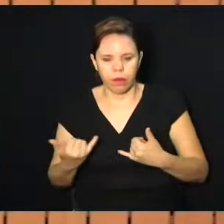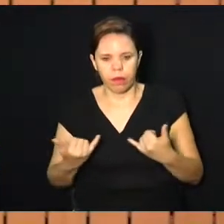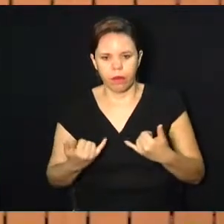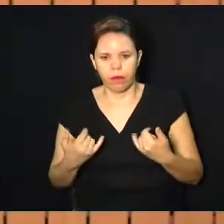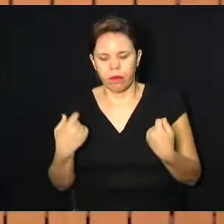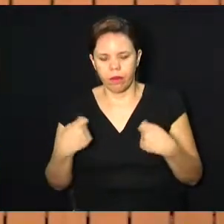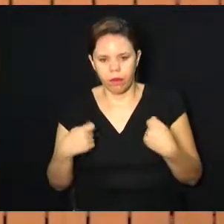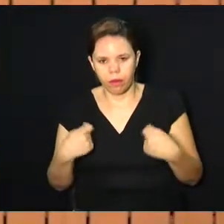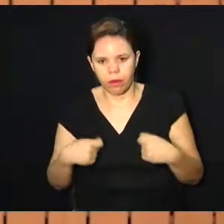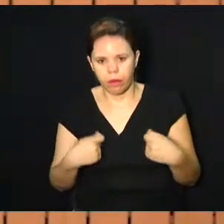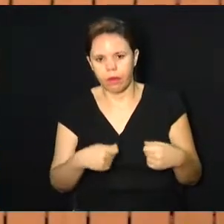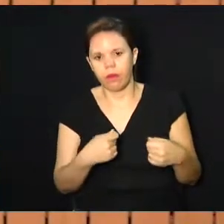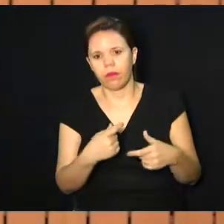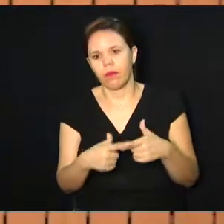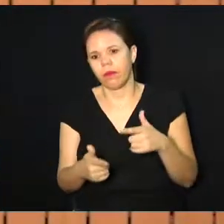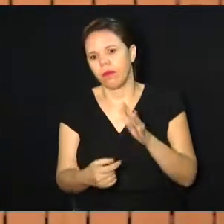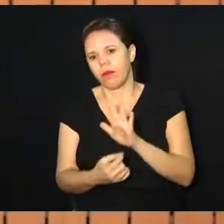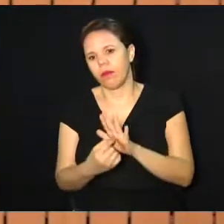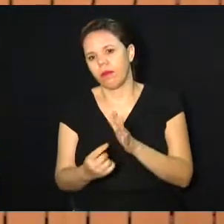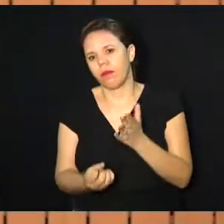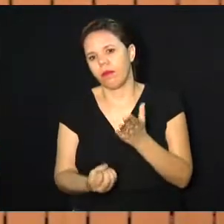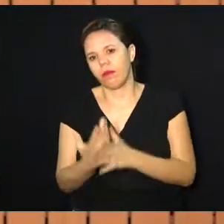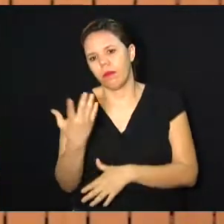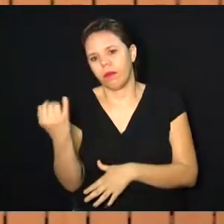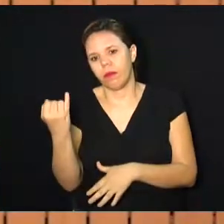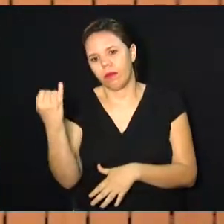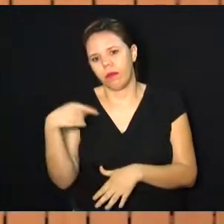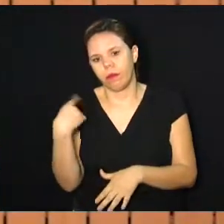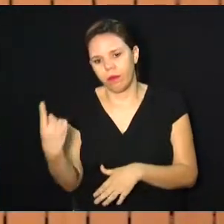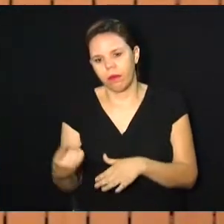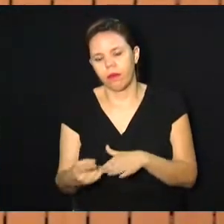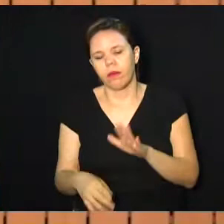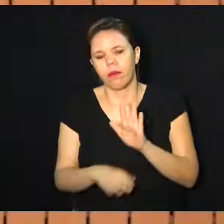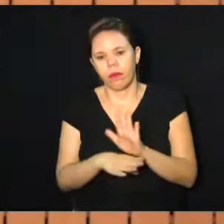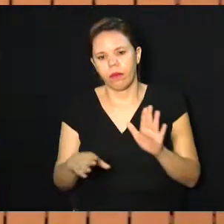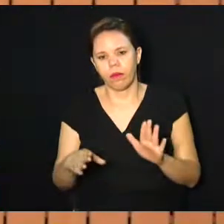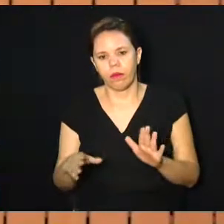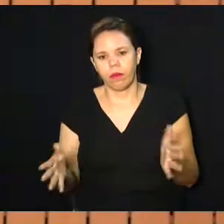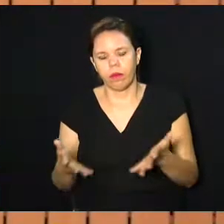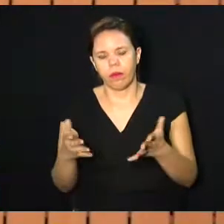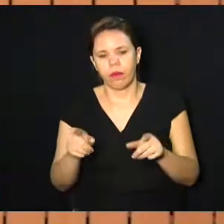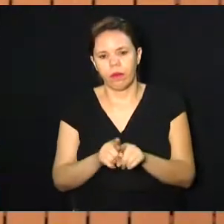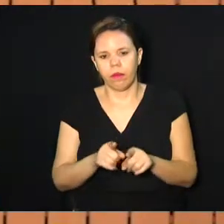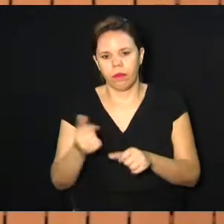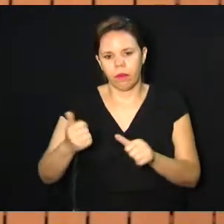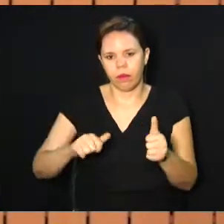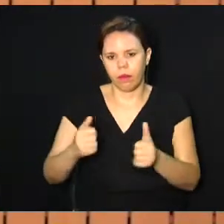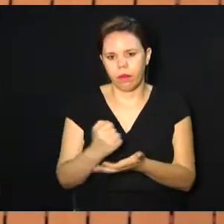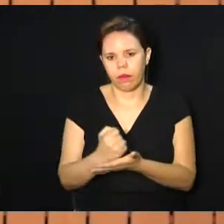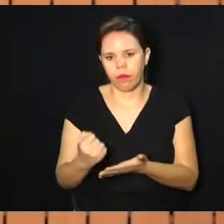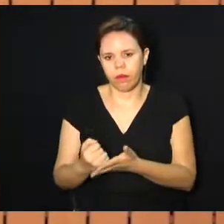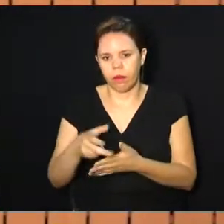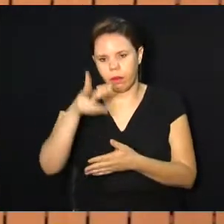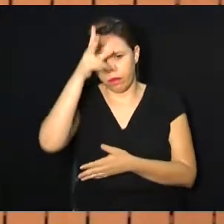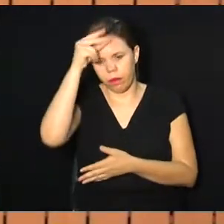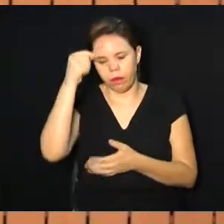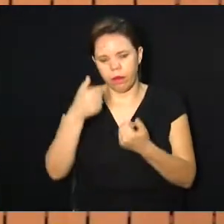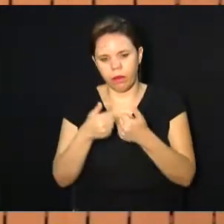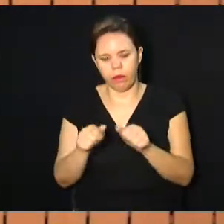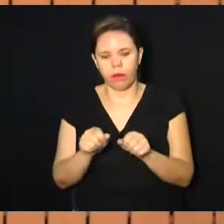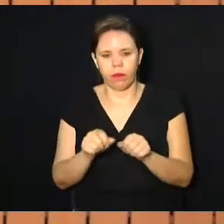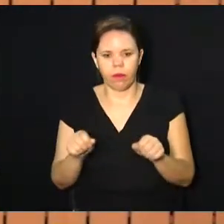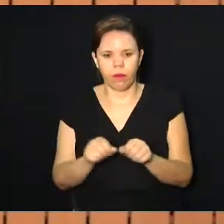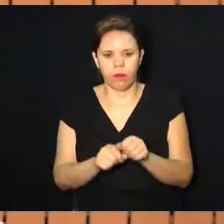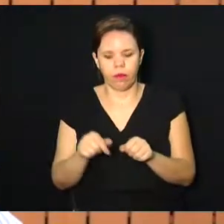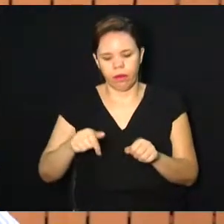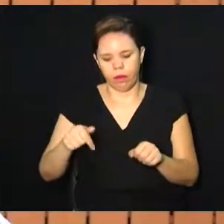demandas relevantes que possam contribuir para a licitação do transporte público. Tanto o